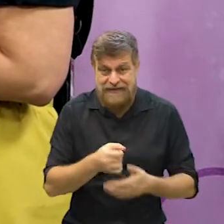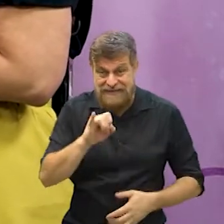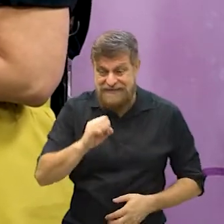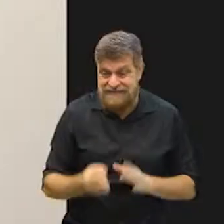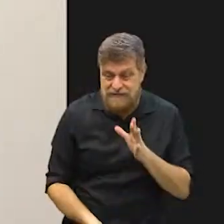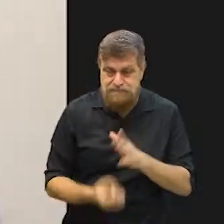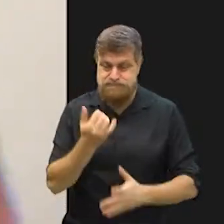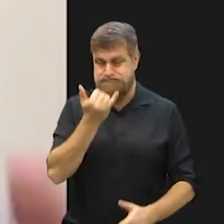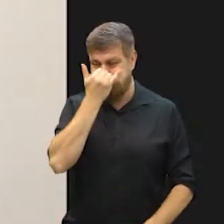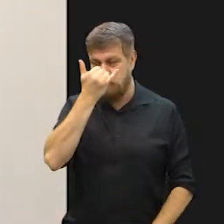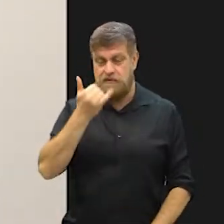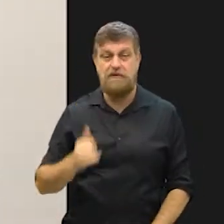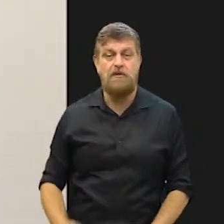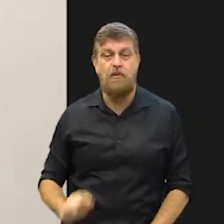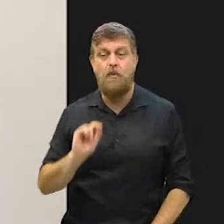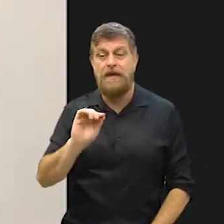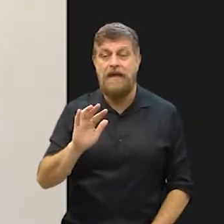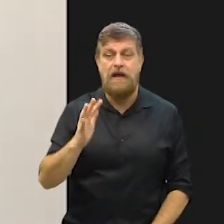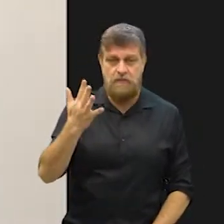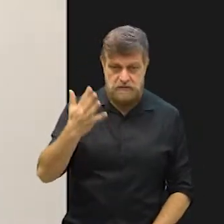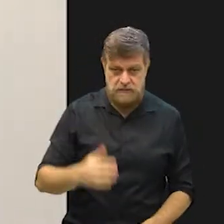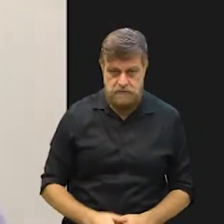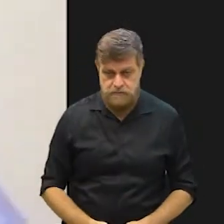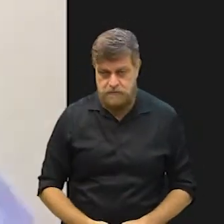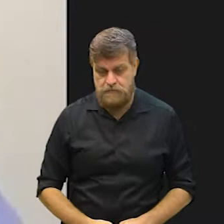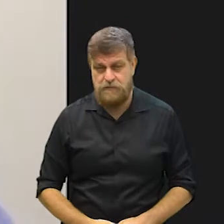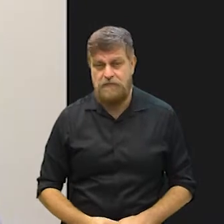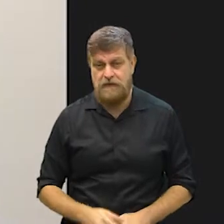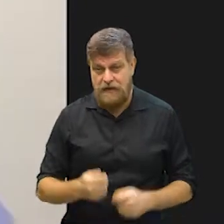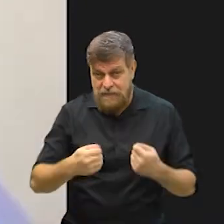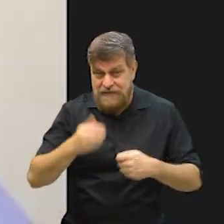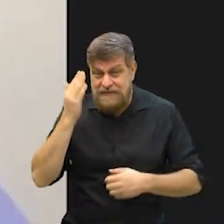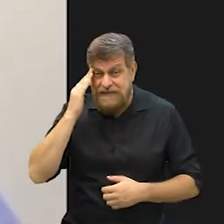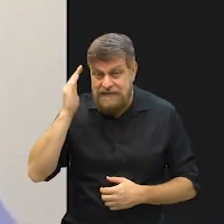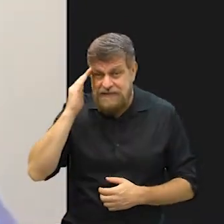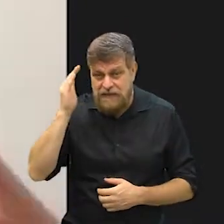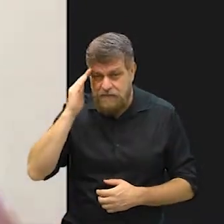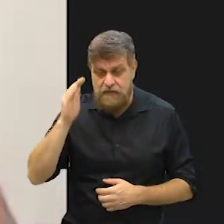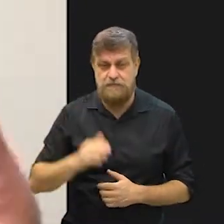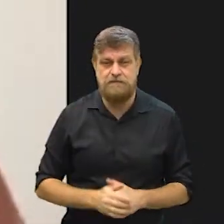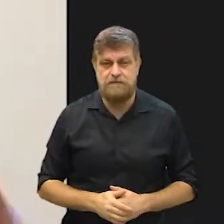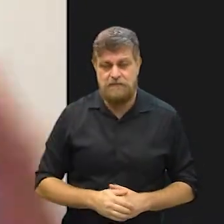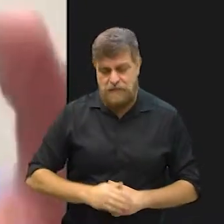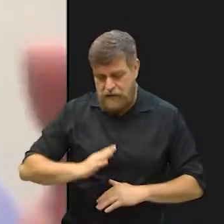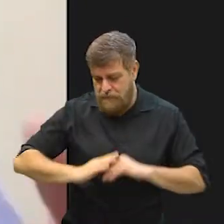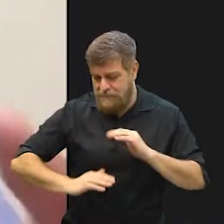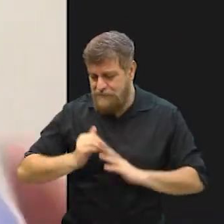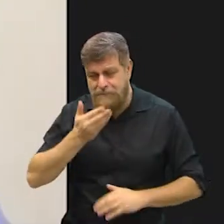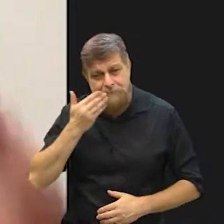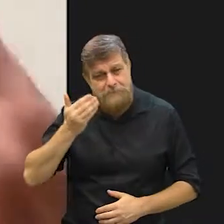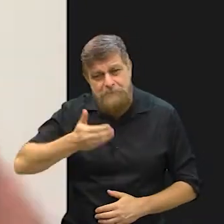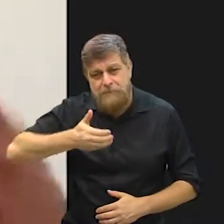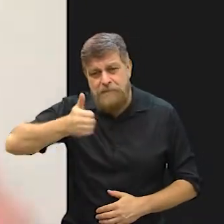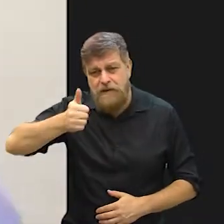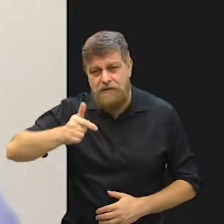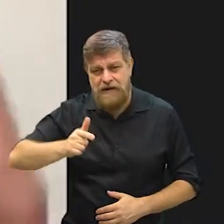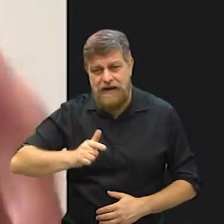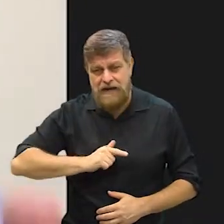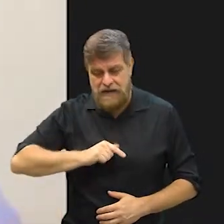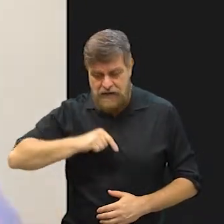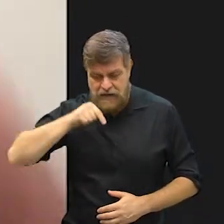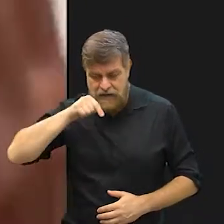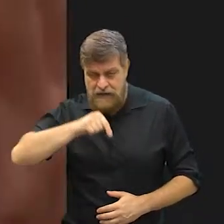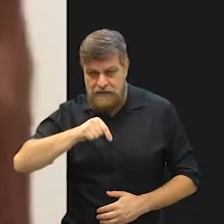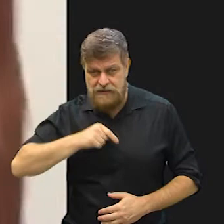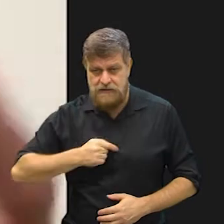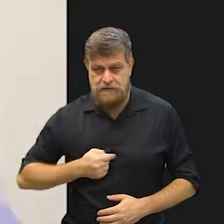escapar, o que é importante a gente saber? Que a melhor coisa para esse bebê é ele se ver